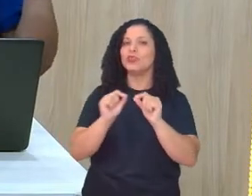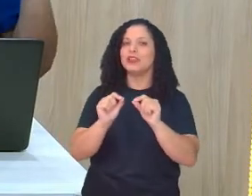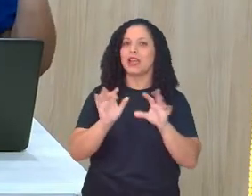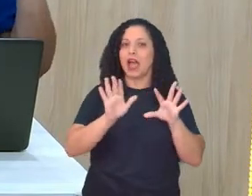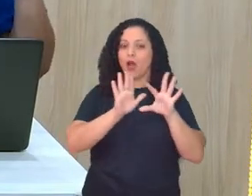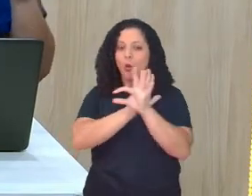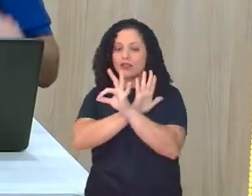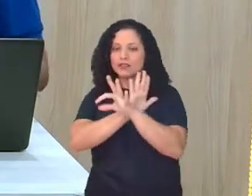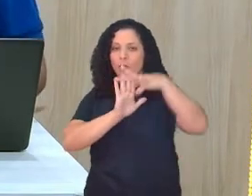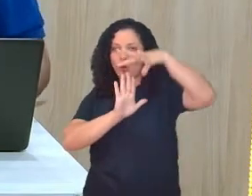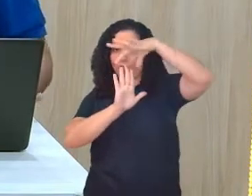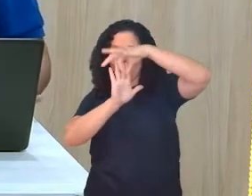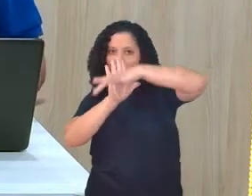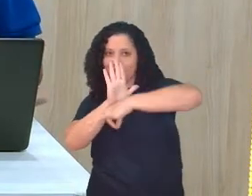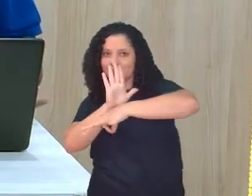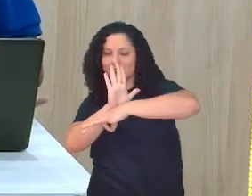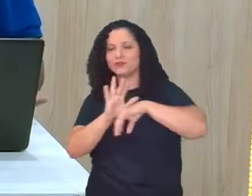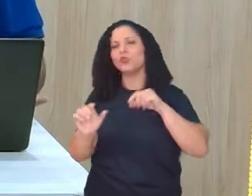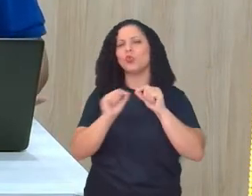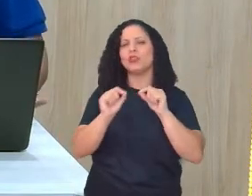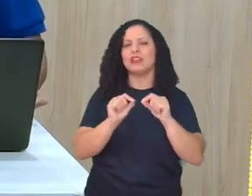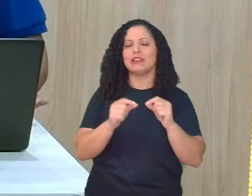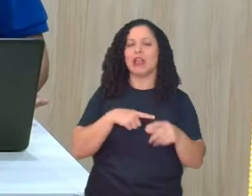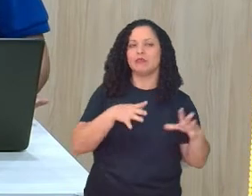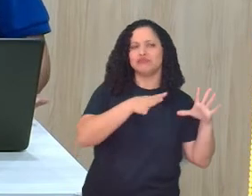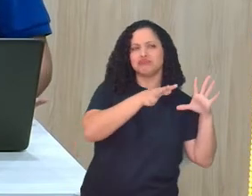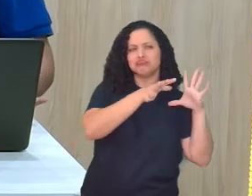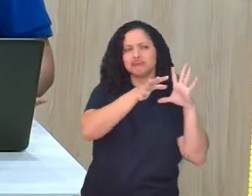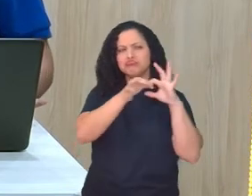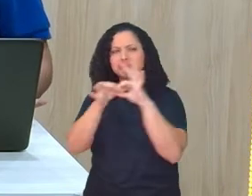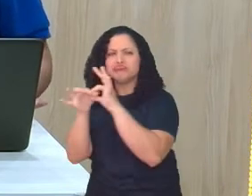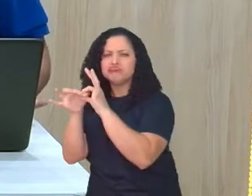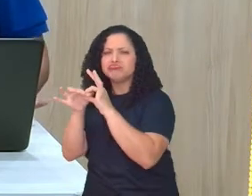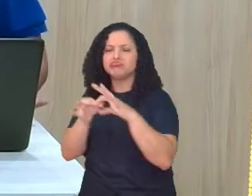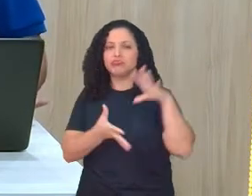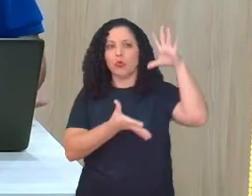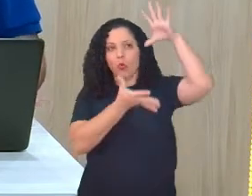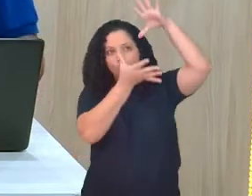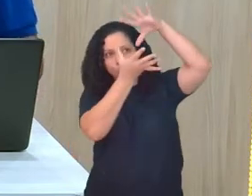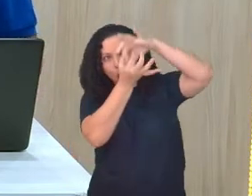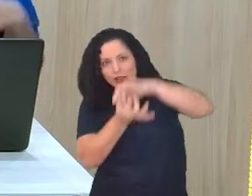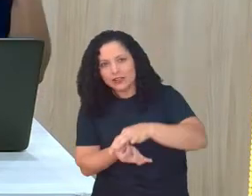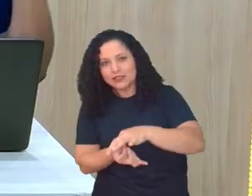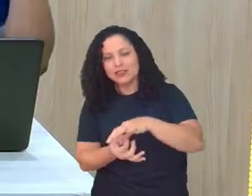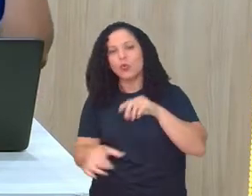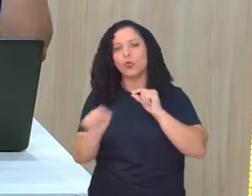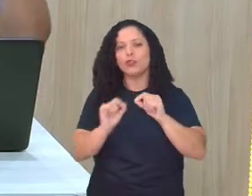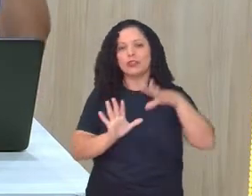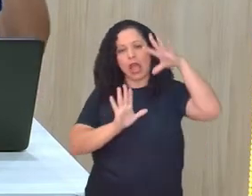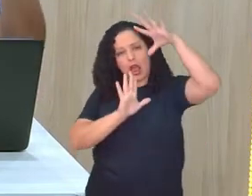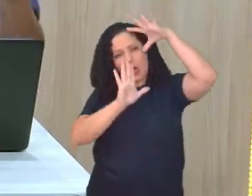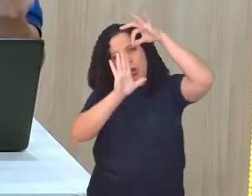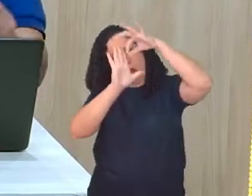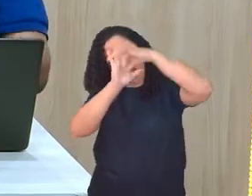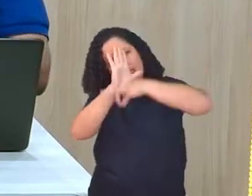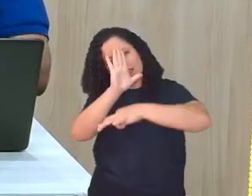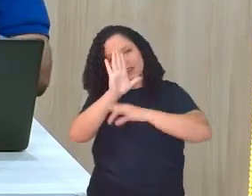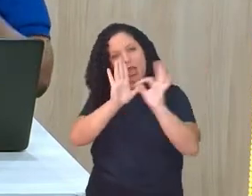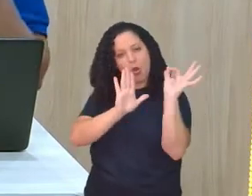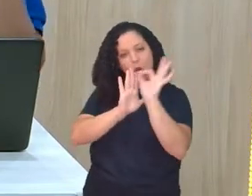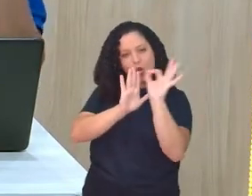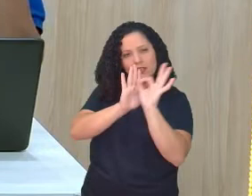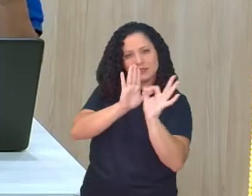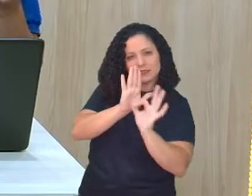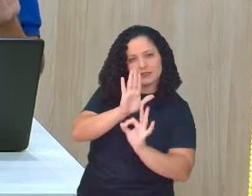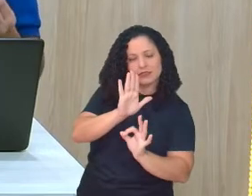e a coerência. A coerência, a gente fala de uma sequência das ideias, isso da mesmo, professora organização